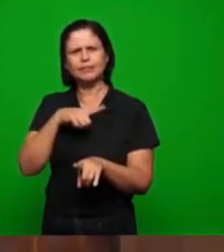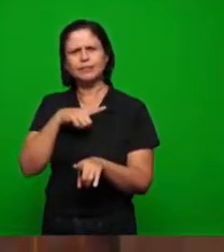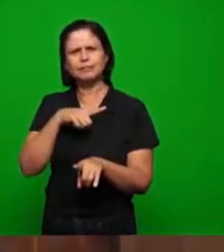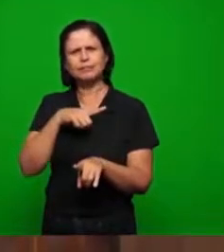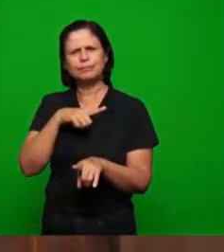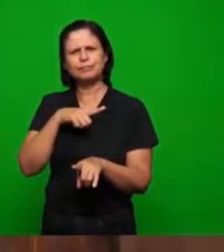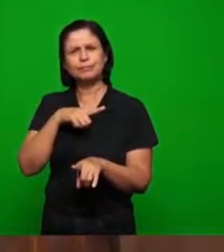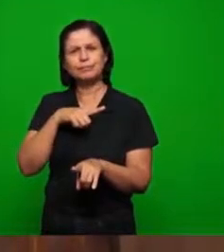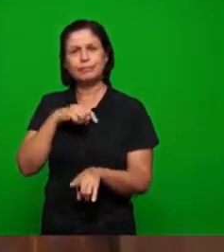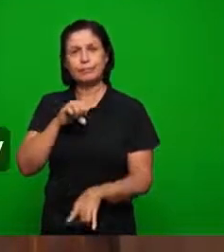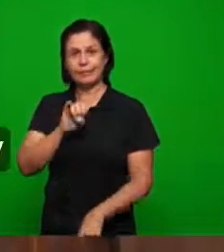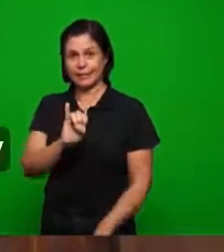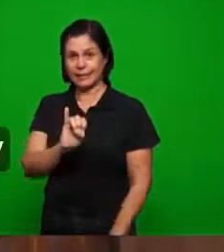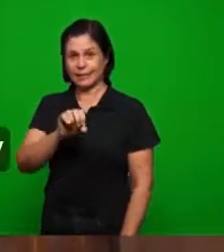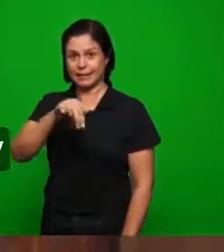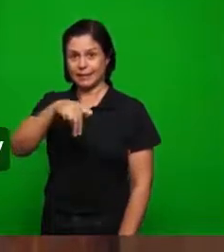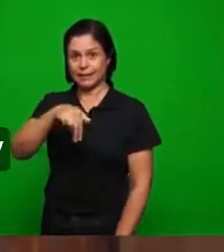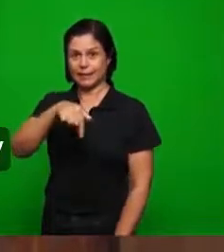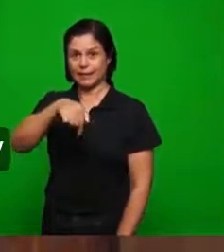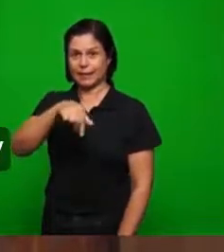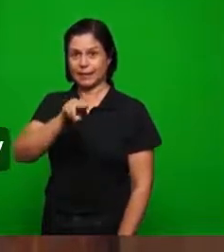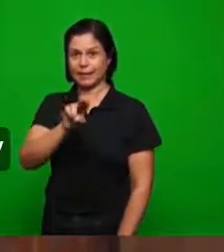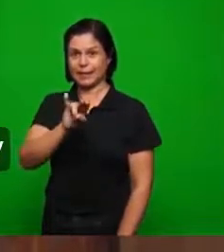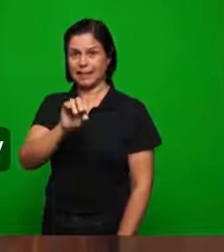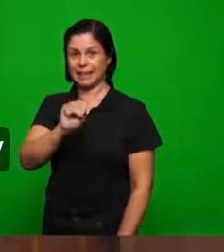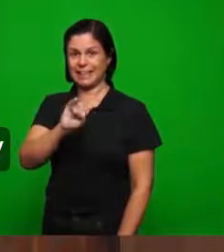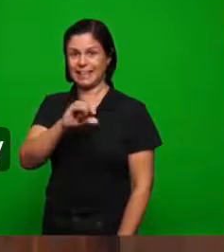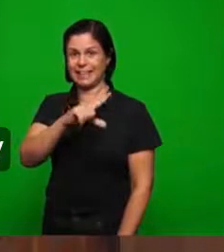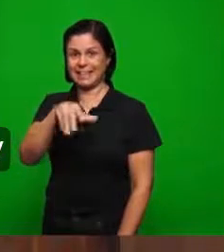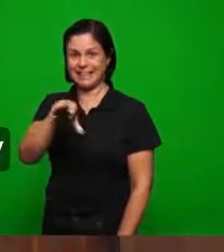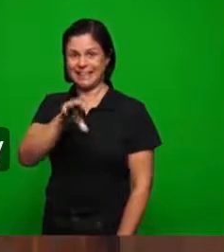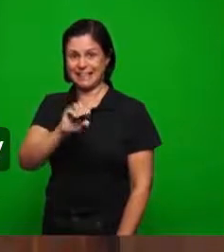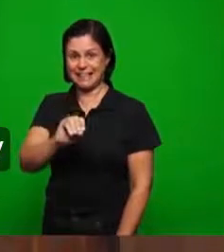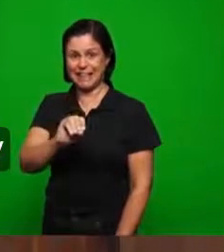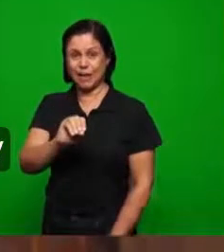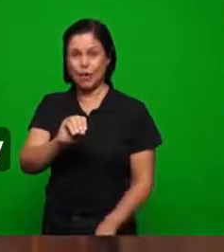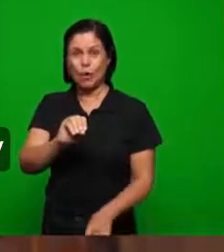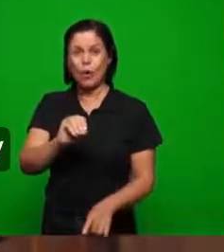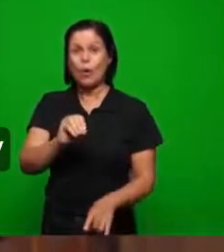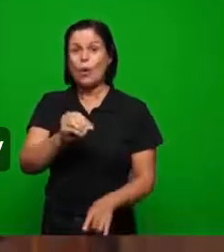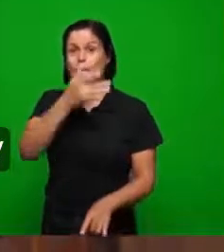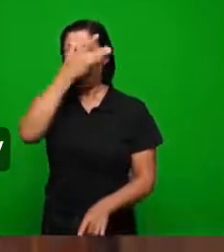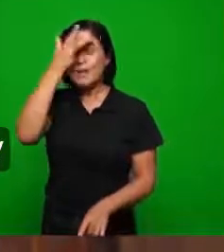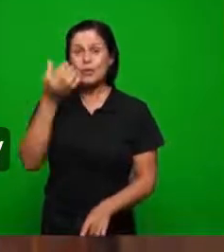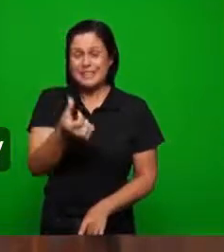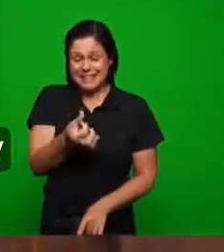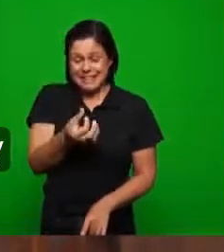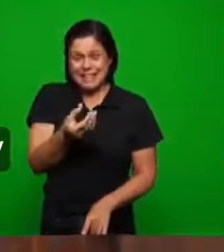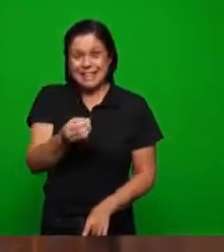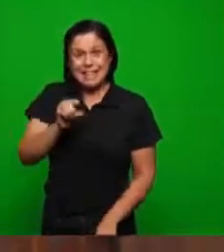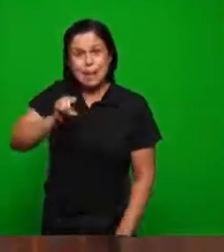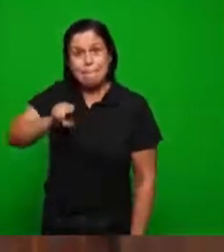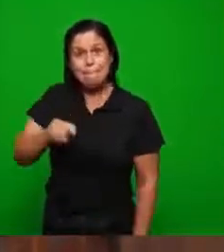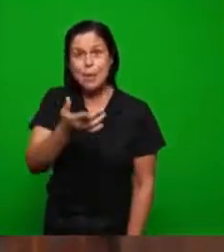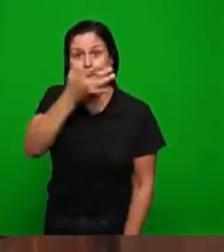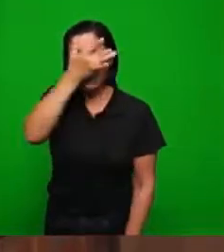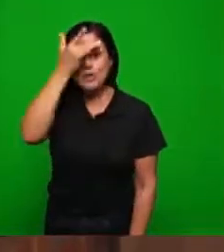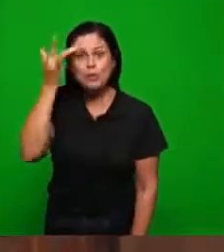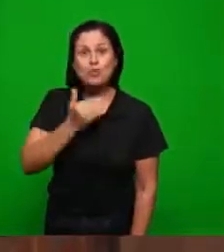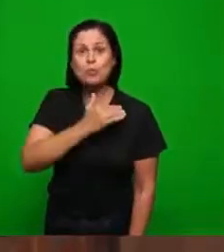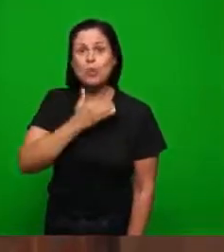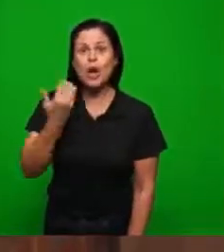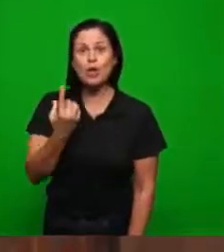a Inquisição, onde 60 mil mortos foram num só dia, 60 mil mortos.